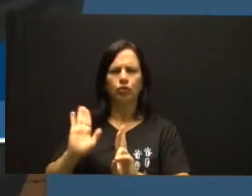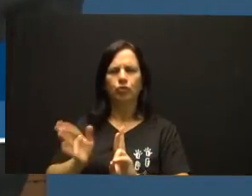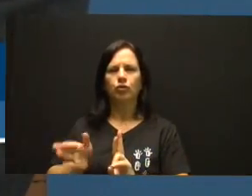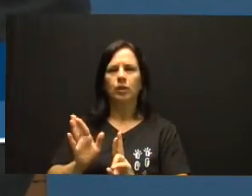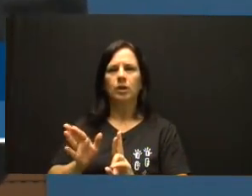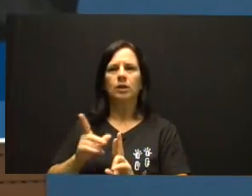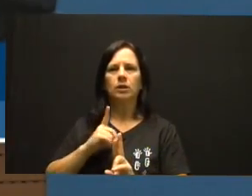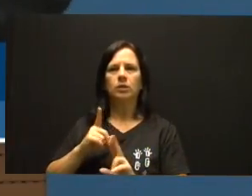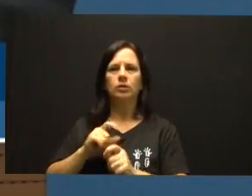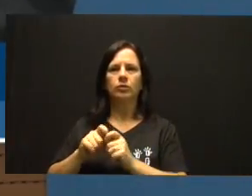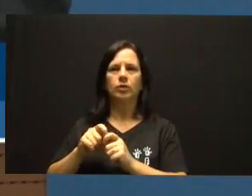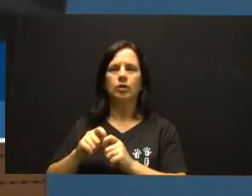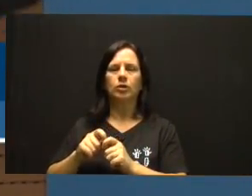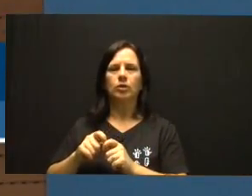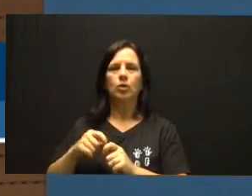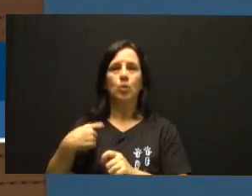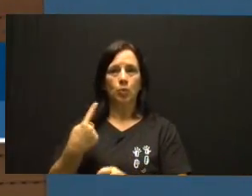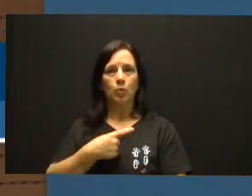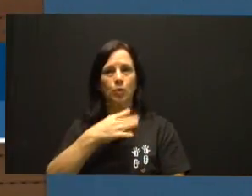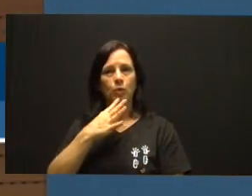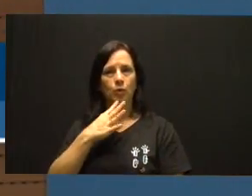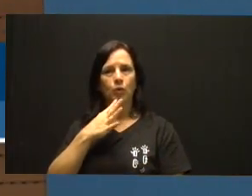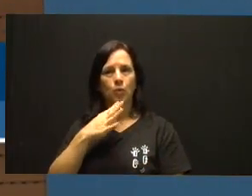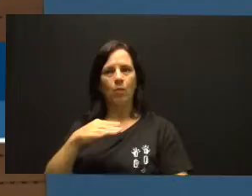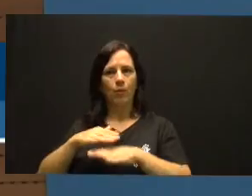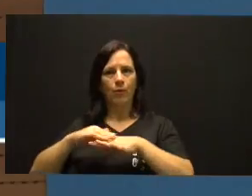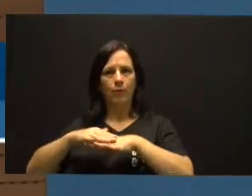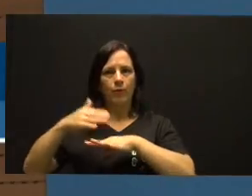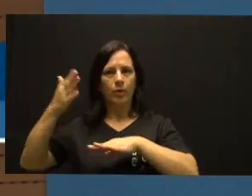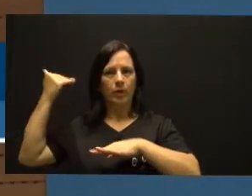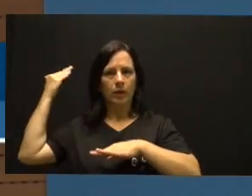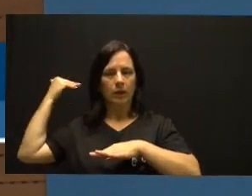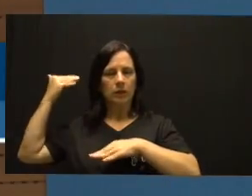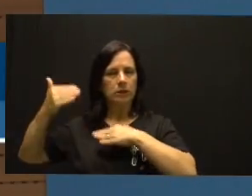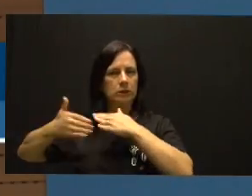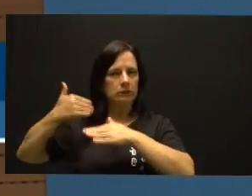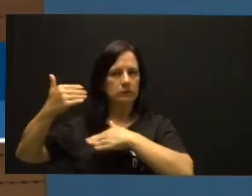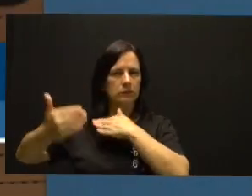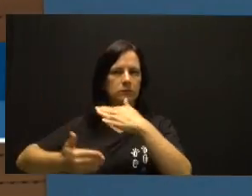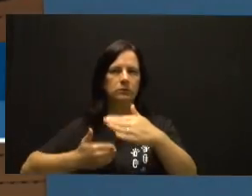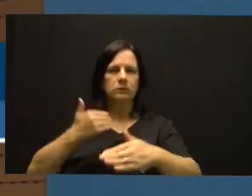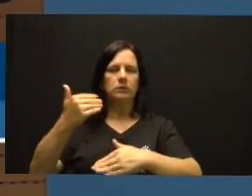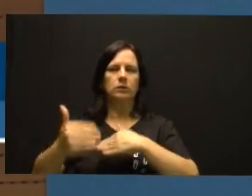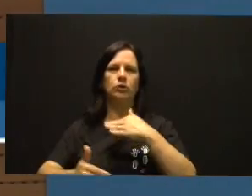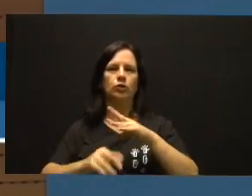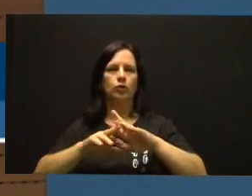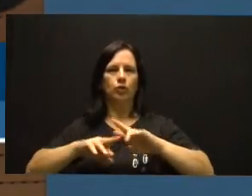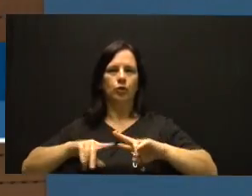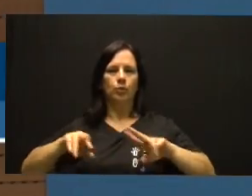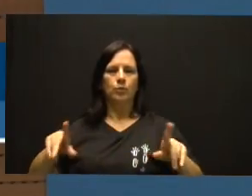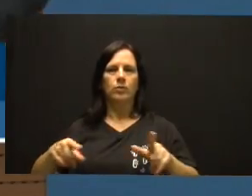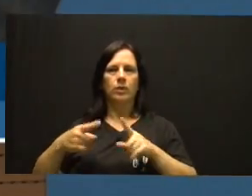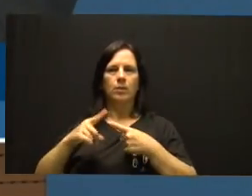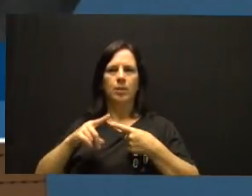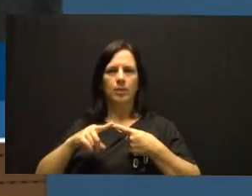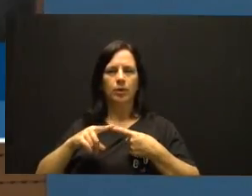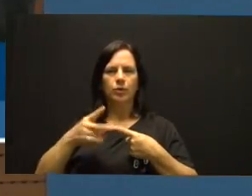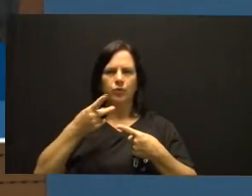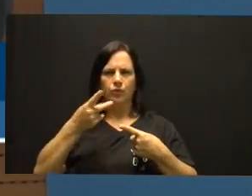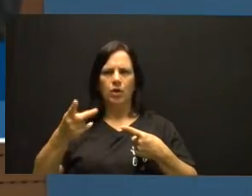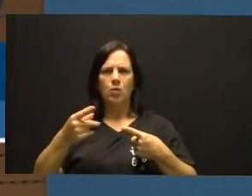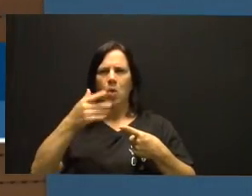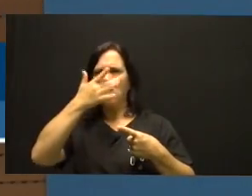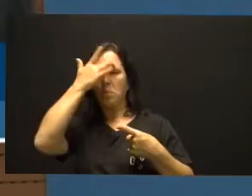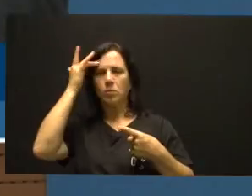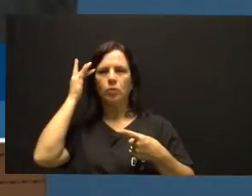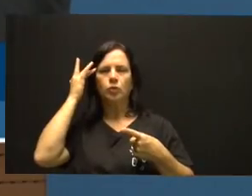feito, porque no nosso ver, a conversa lá, ela degringolou. Foram para vertentes diferentes. Primeiro disseram que foi um